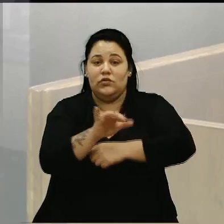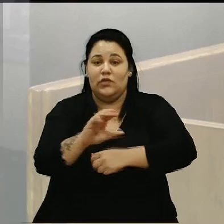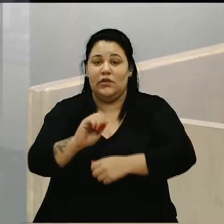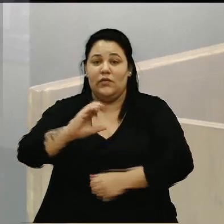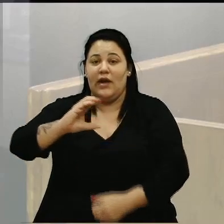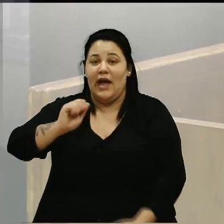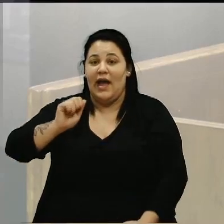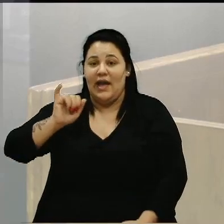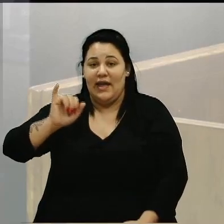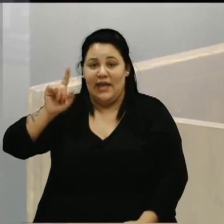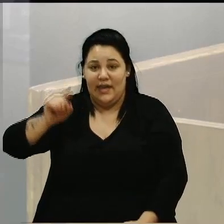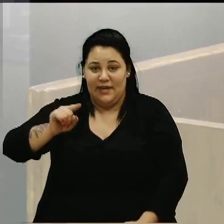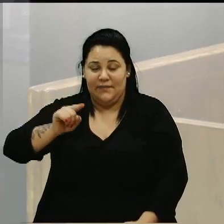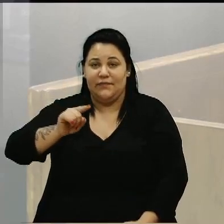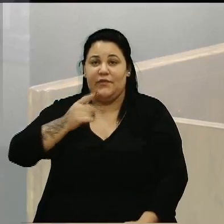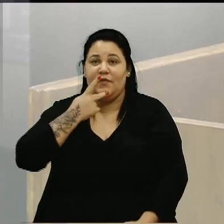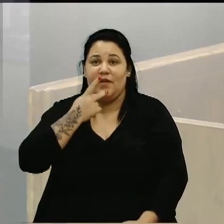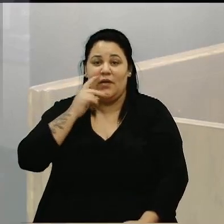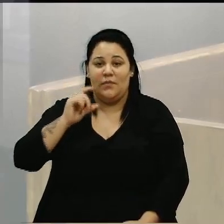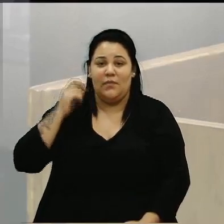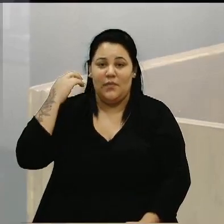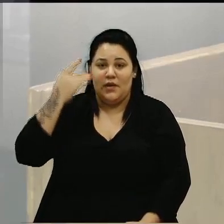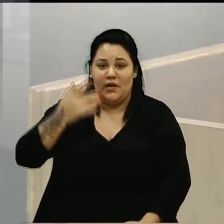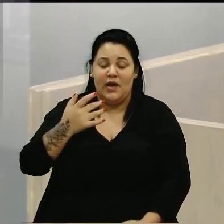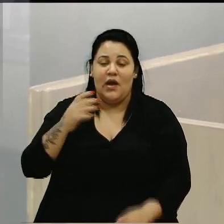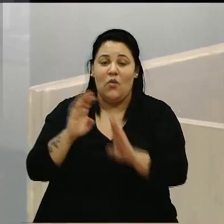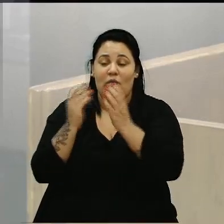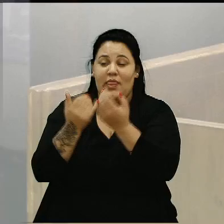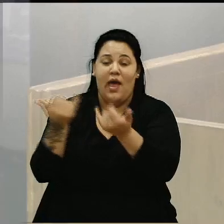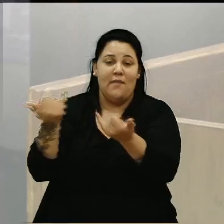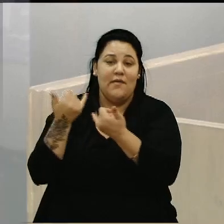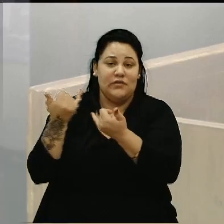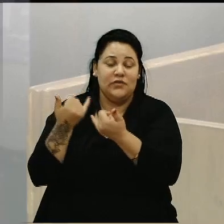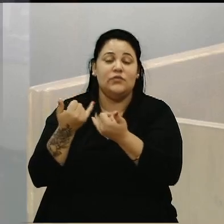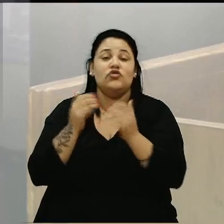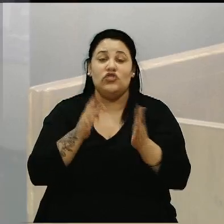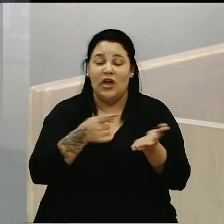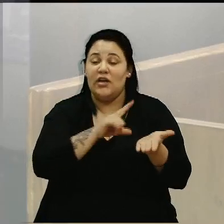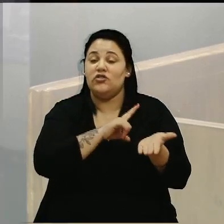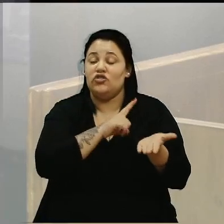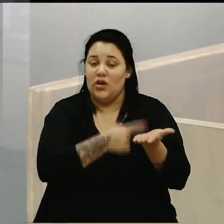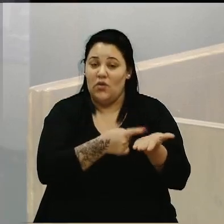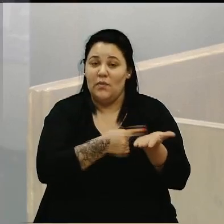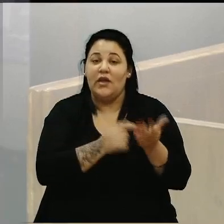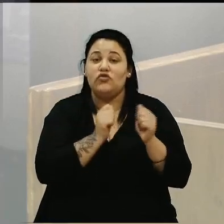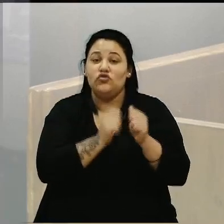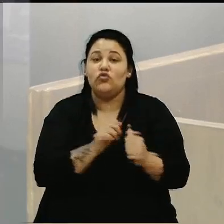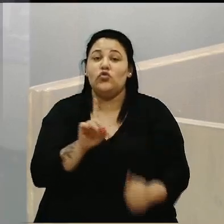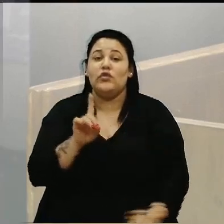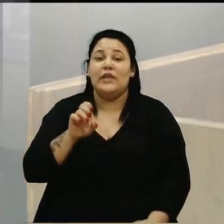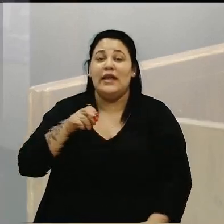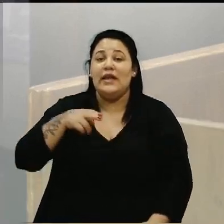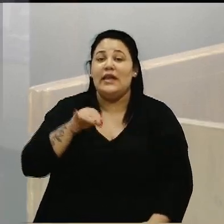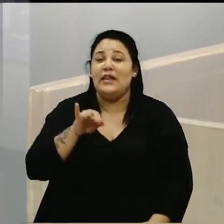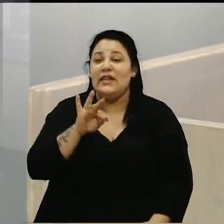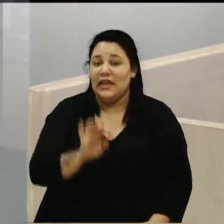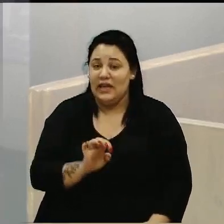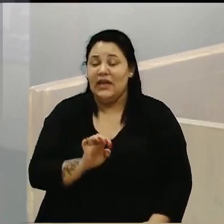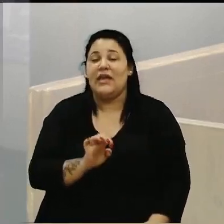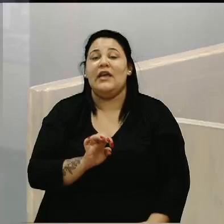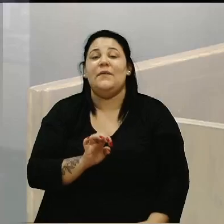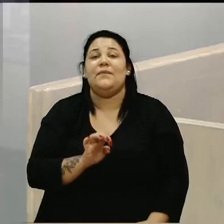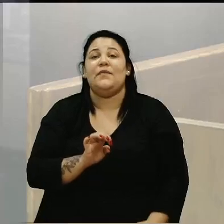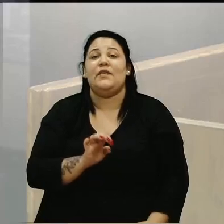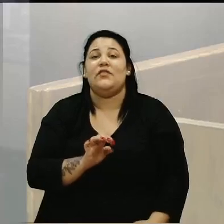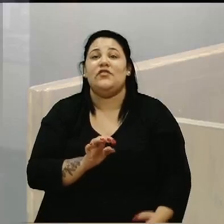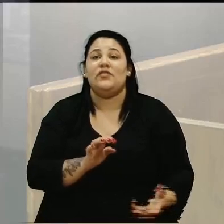né, que a comunidade havia combinado, então, assim, com o DENIT, havia sido contemplada em uma